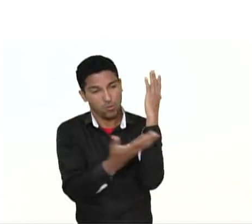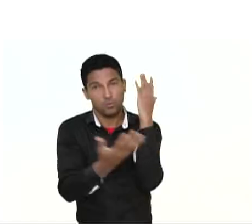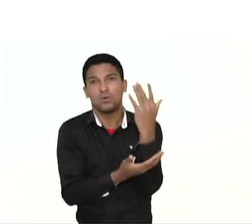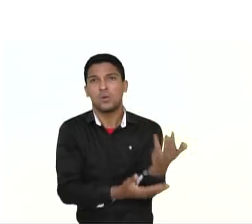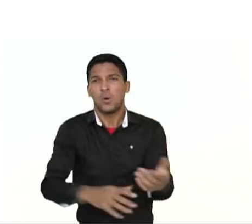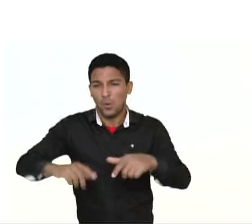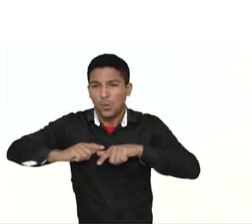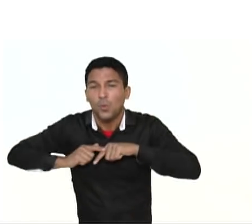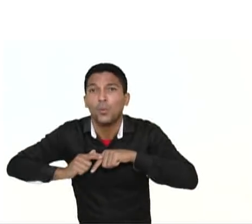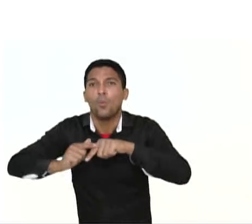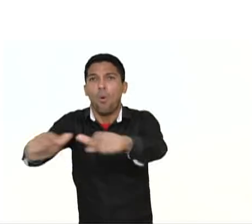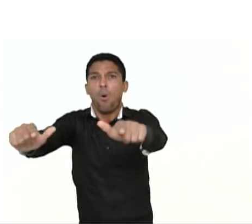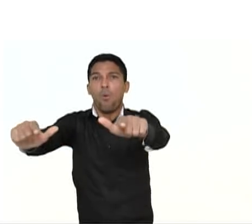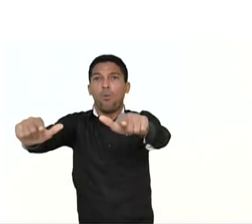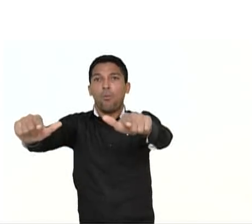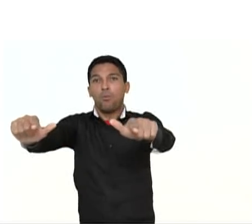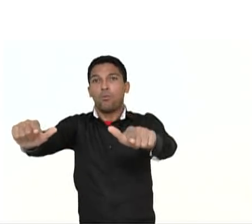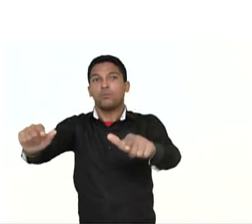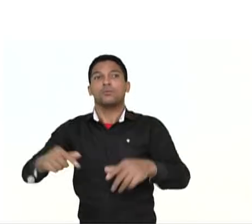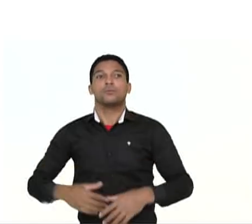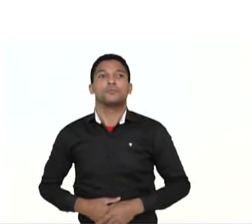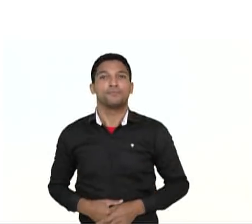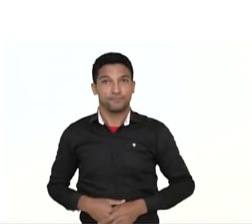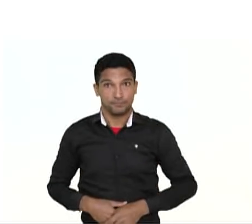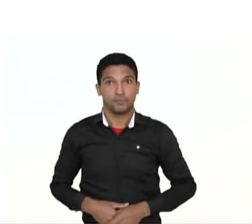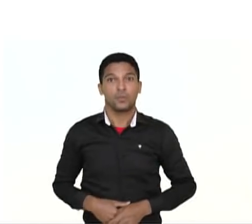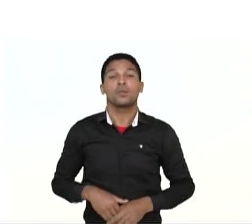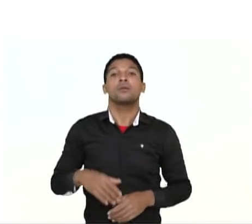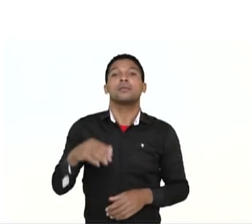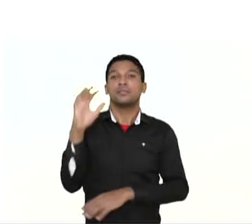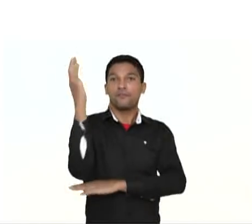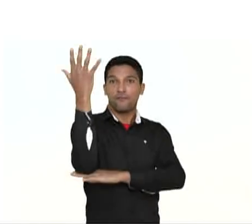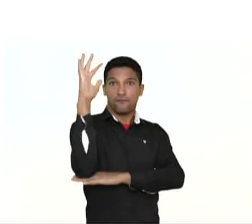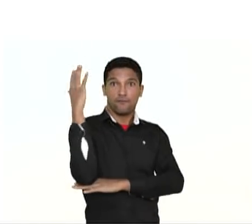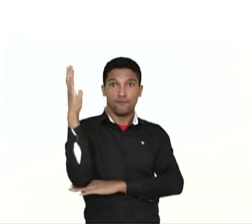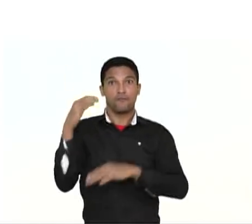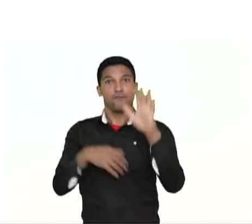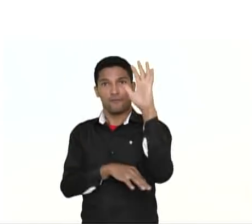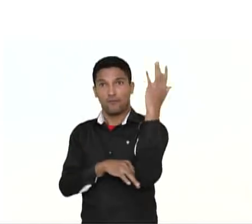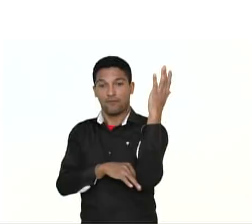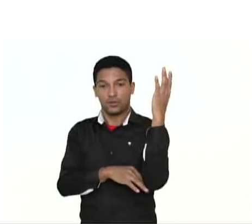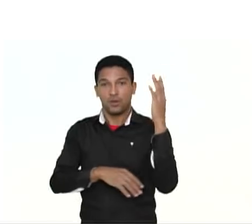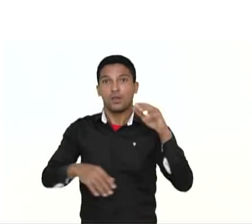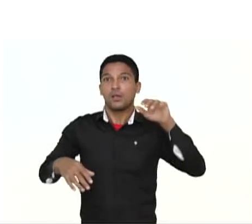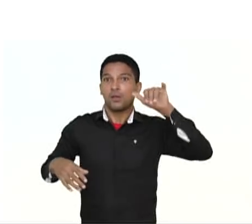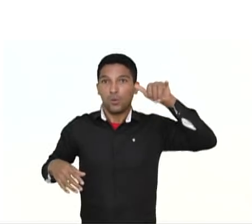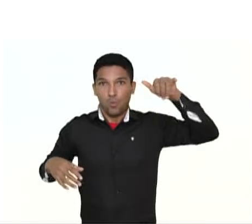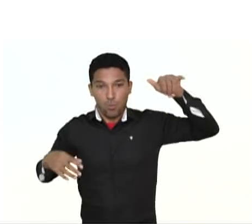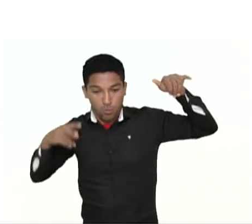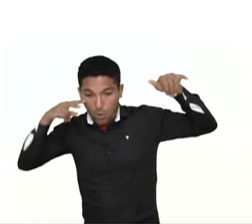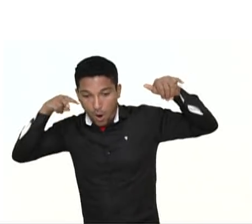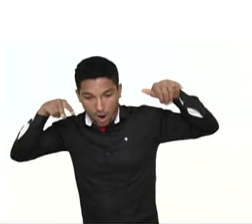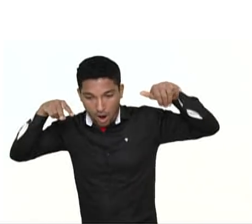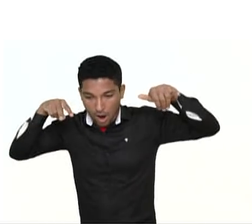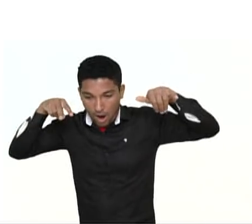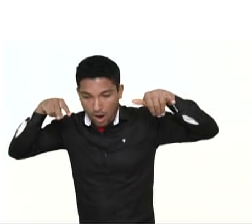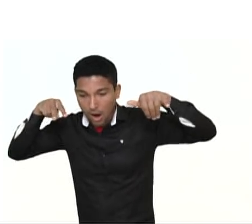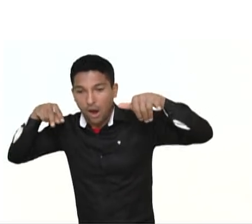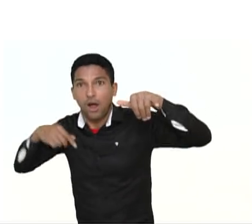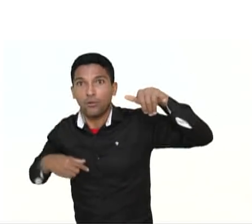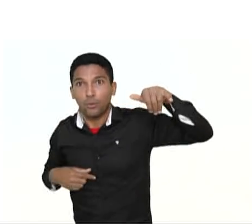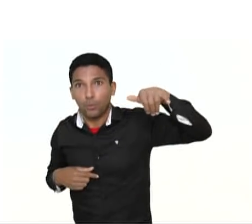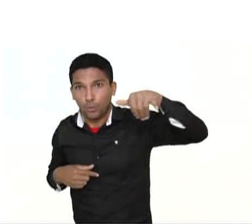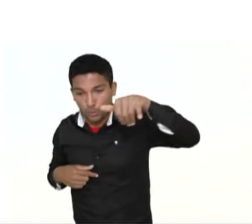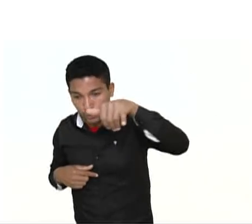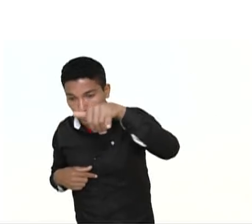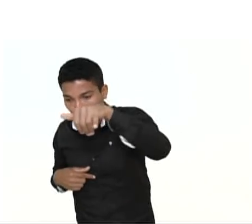essas florestas ainda possam parecer intocadas quando vistas de cima, a paisagem verde vista de um avião ou